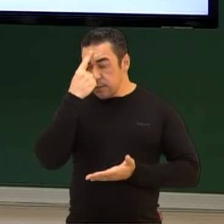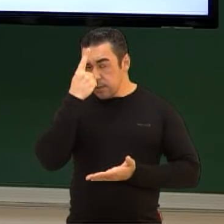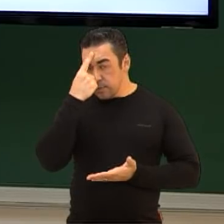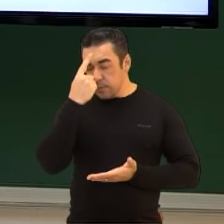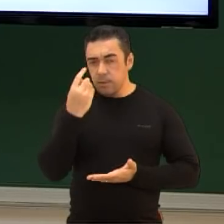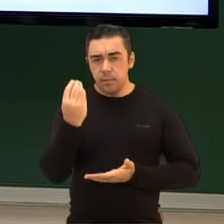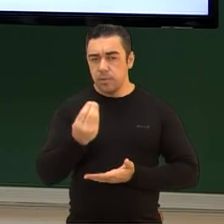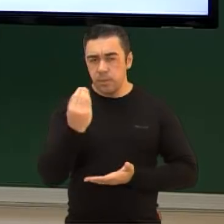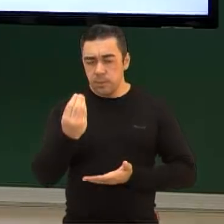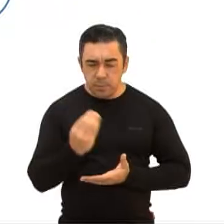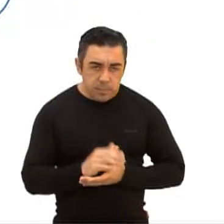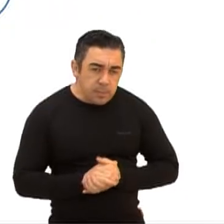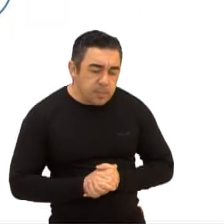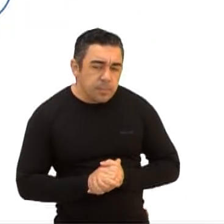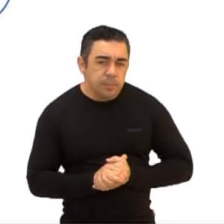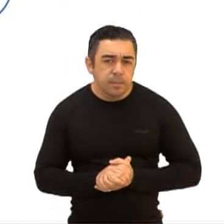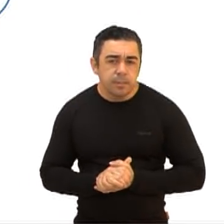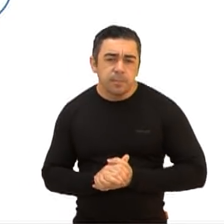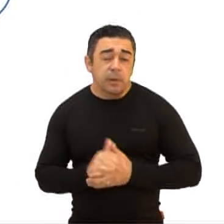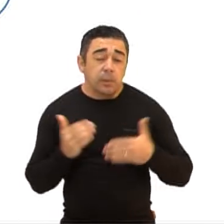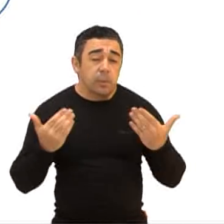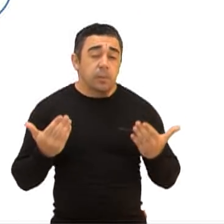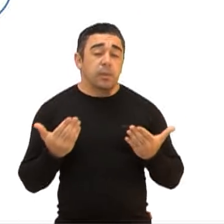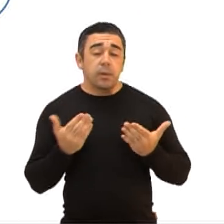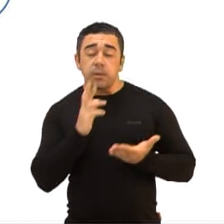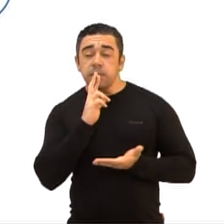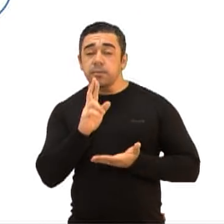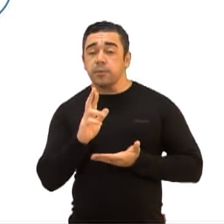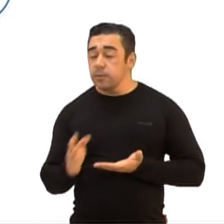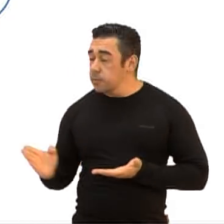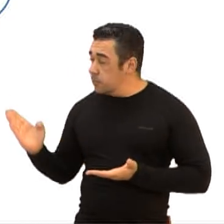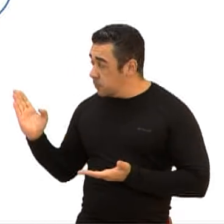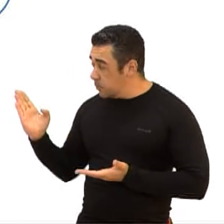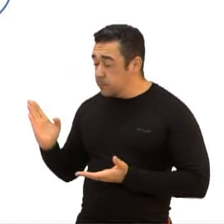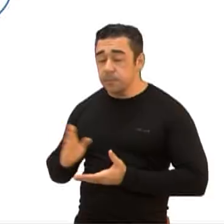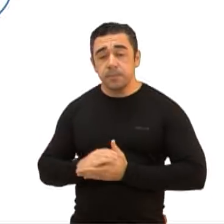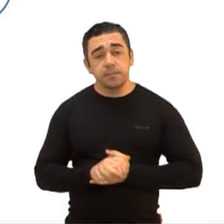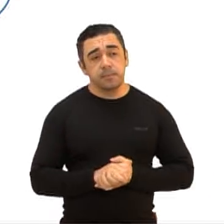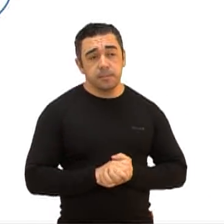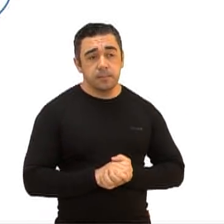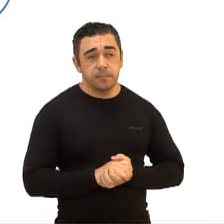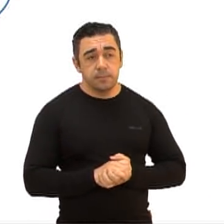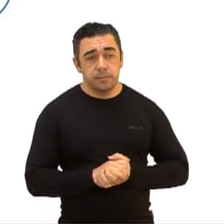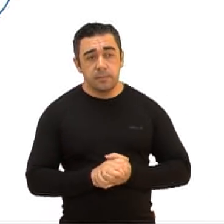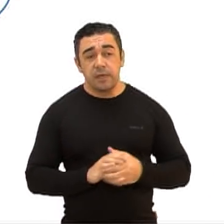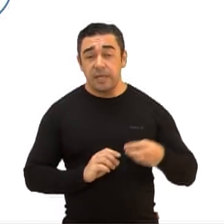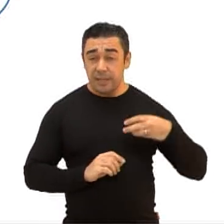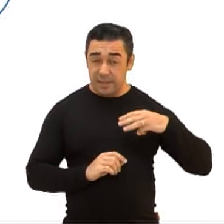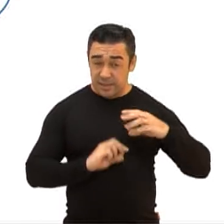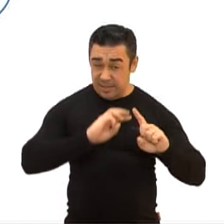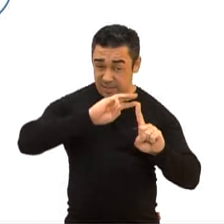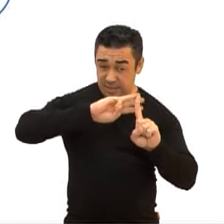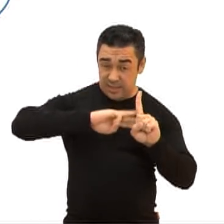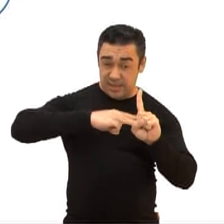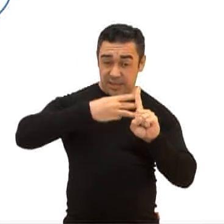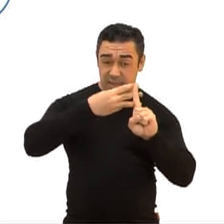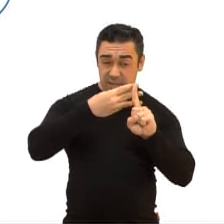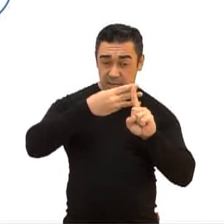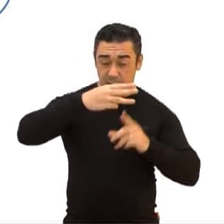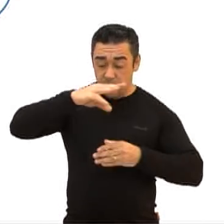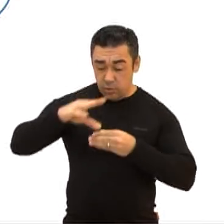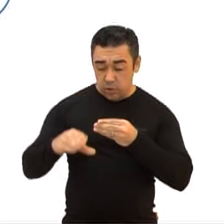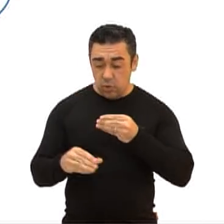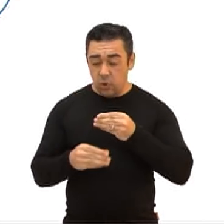pouquinho. Vejamos aqui. Qual é o valor, vejamos aqui, do triplo do complementar de um ângulo